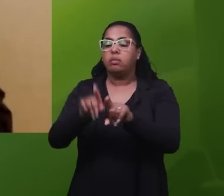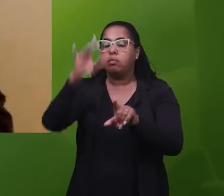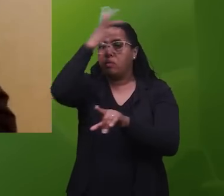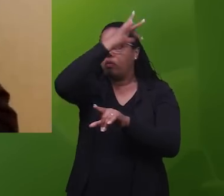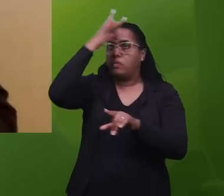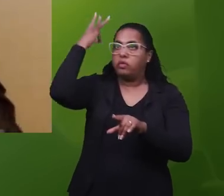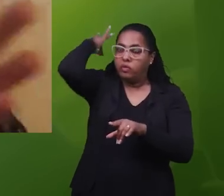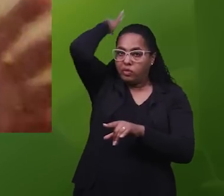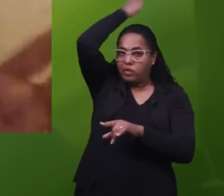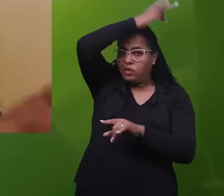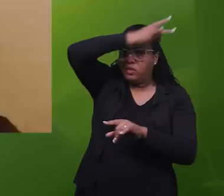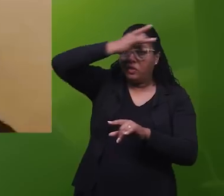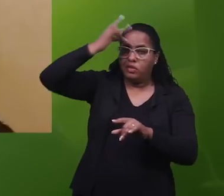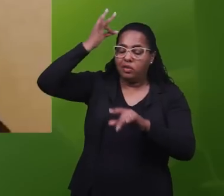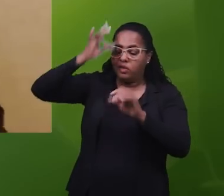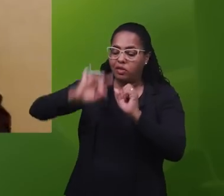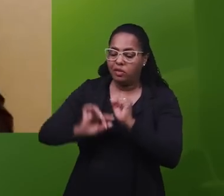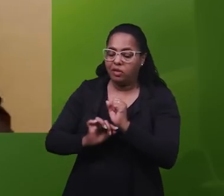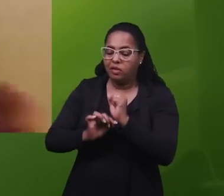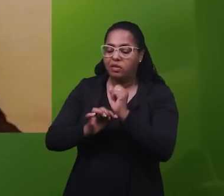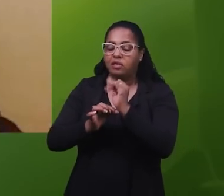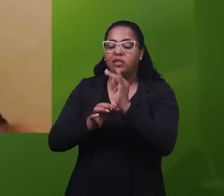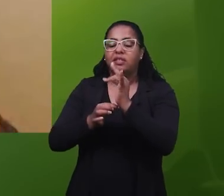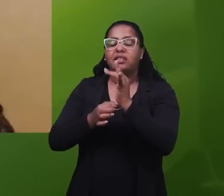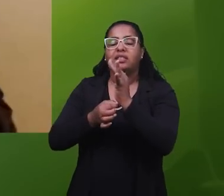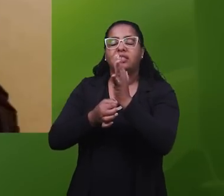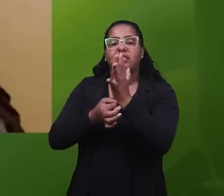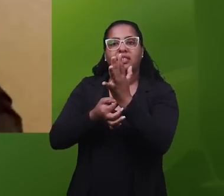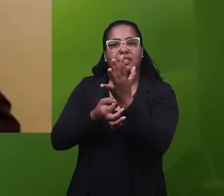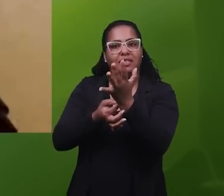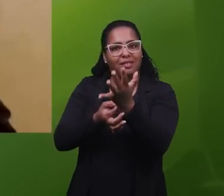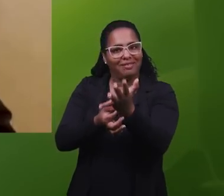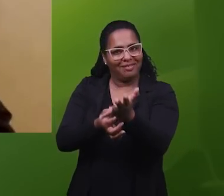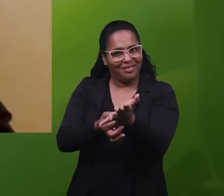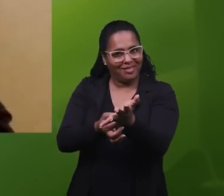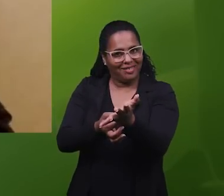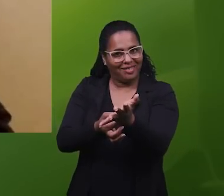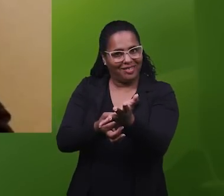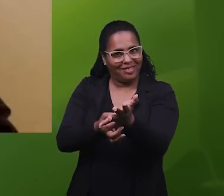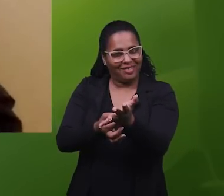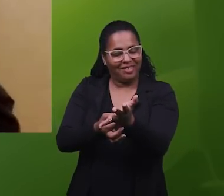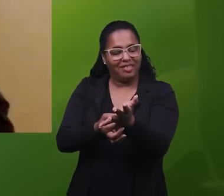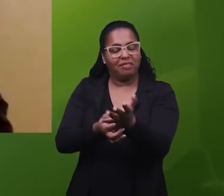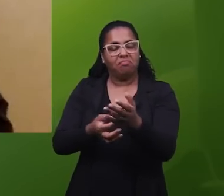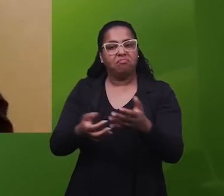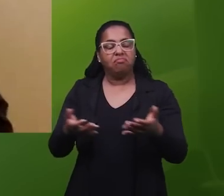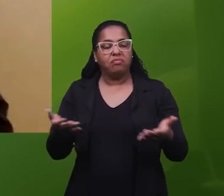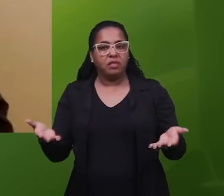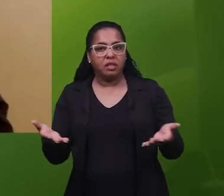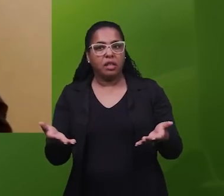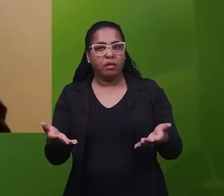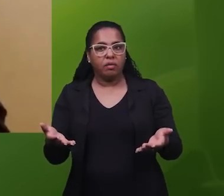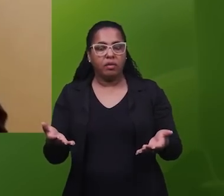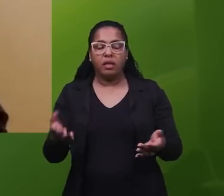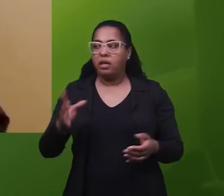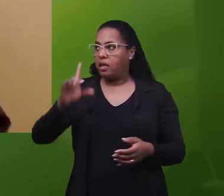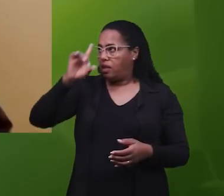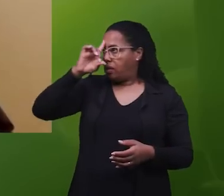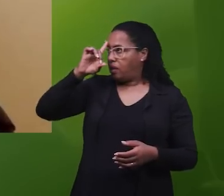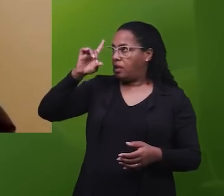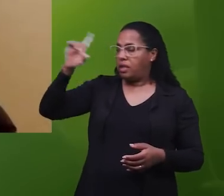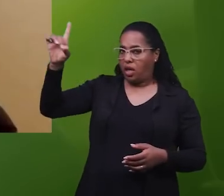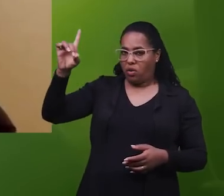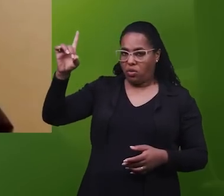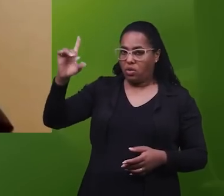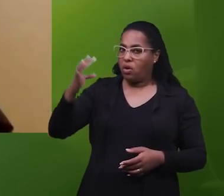quem abre os mistérios, quem revela, quem traz à luz, se não for assim, Deus